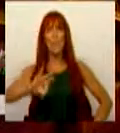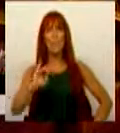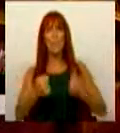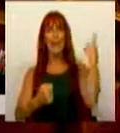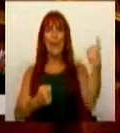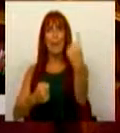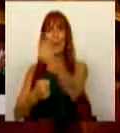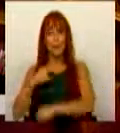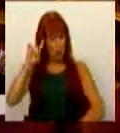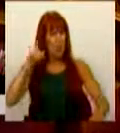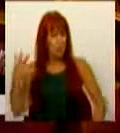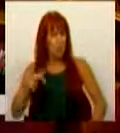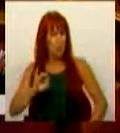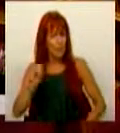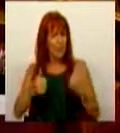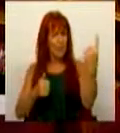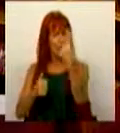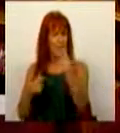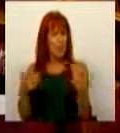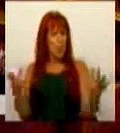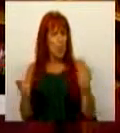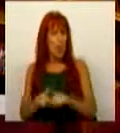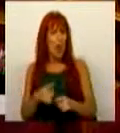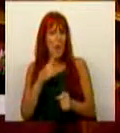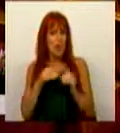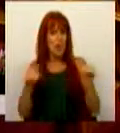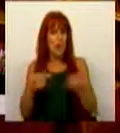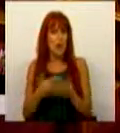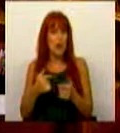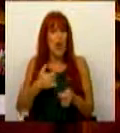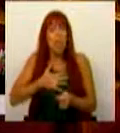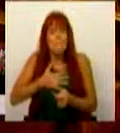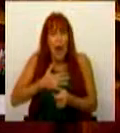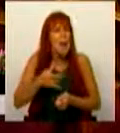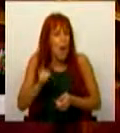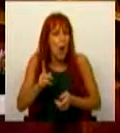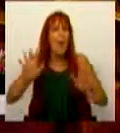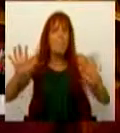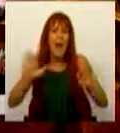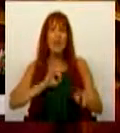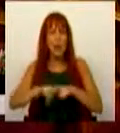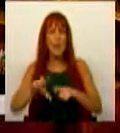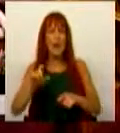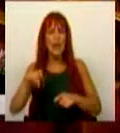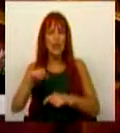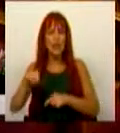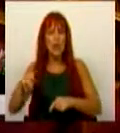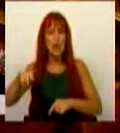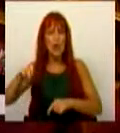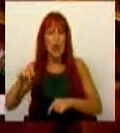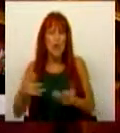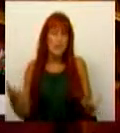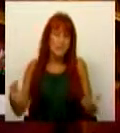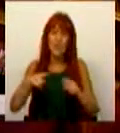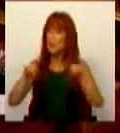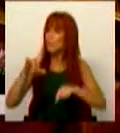capita. Nós também sabemos que o PIB per capita não está nos níveis em que nós tanto gostávamos. Mas, Sr. Deputado Cristóvão Norte, julgo que já não está na